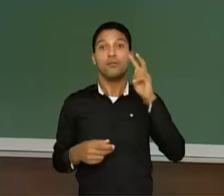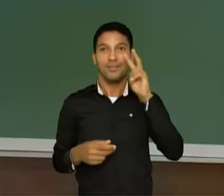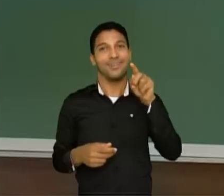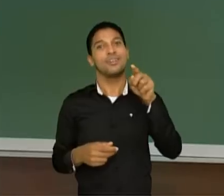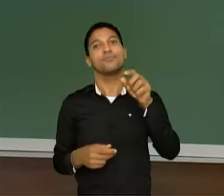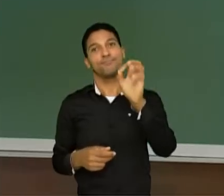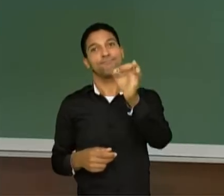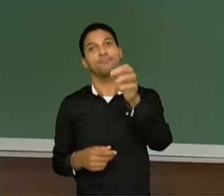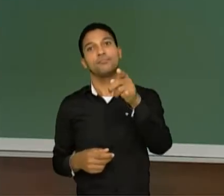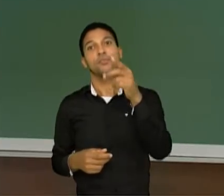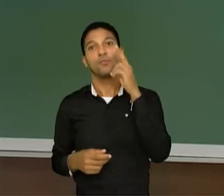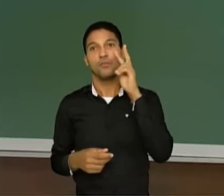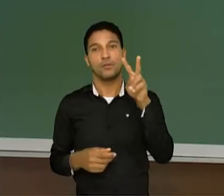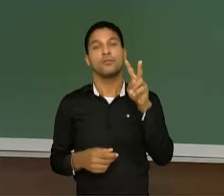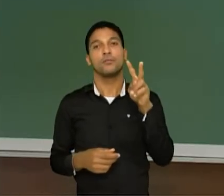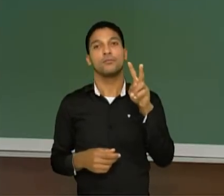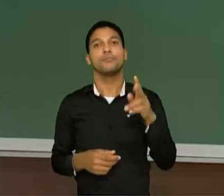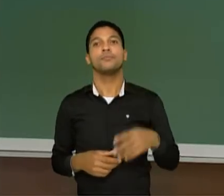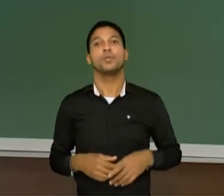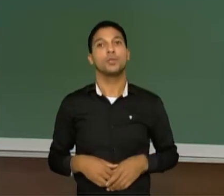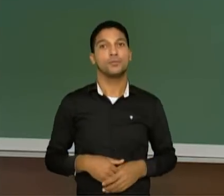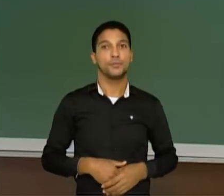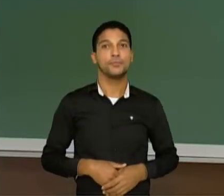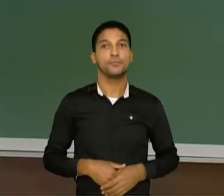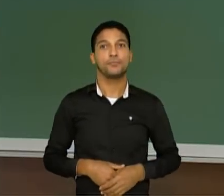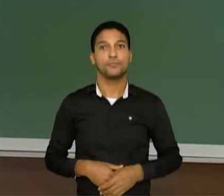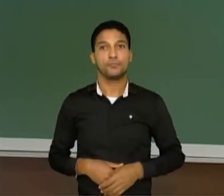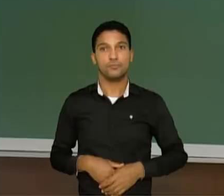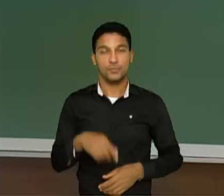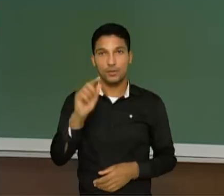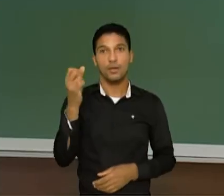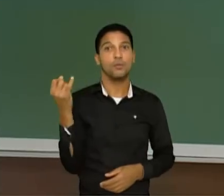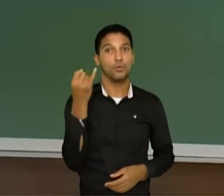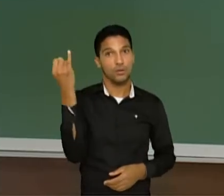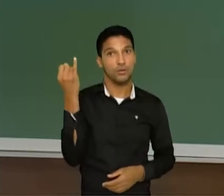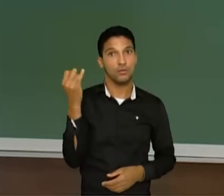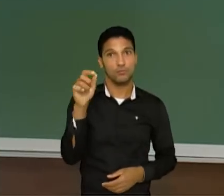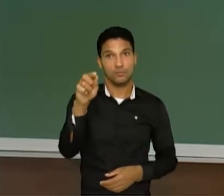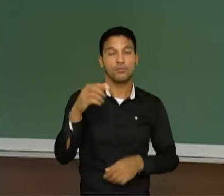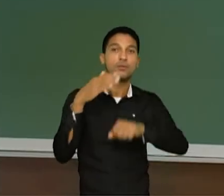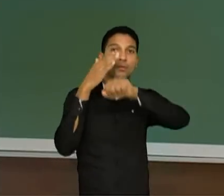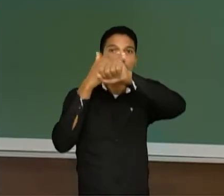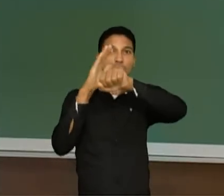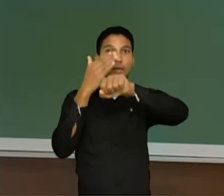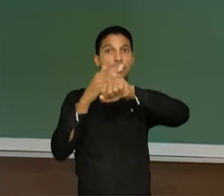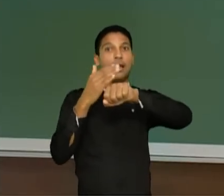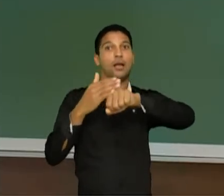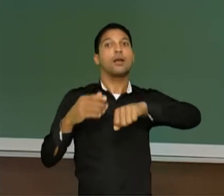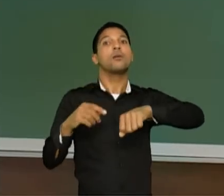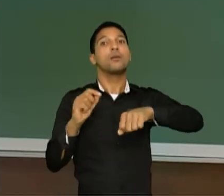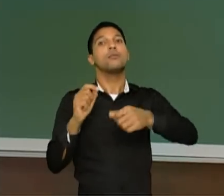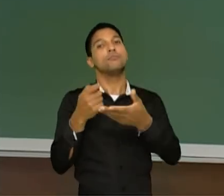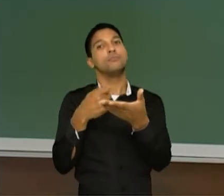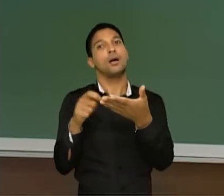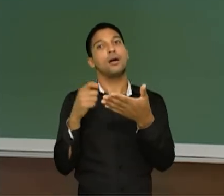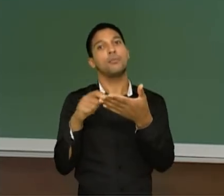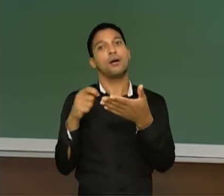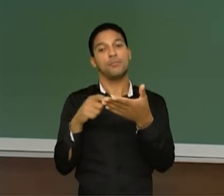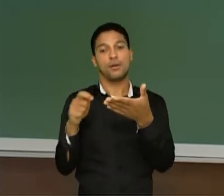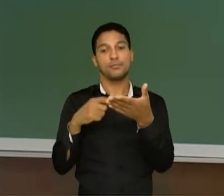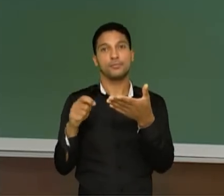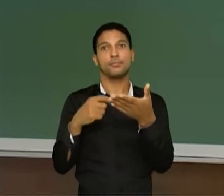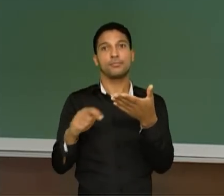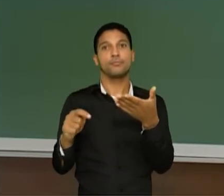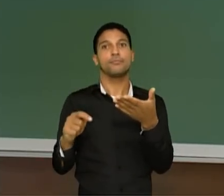tenho certeza de que a maioria acertou. É importante sempre vocês treinarem esse momento de escrita, não percam essa oportunidade de